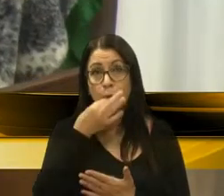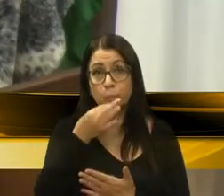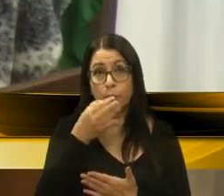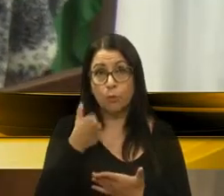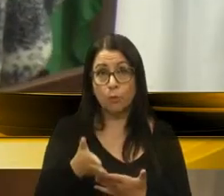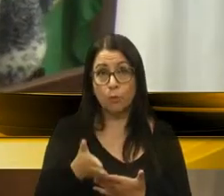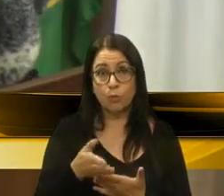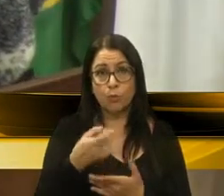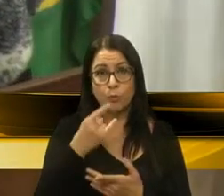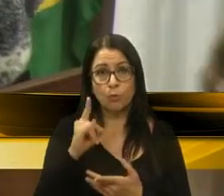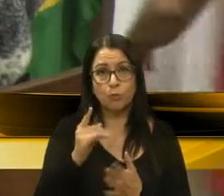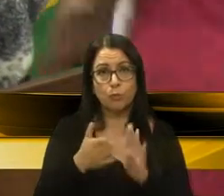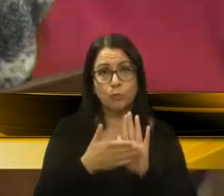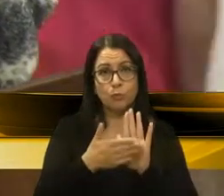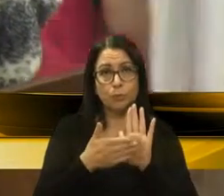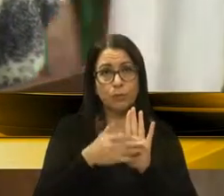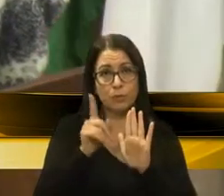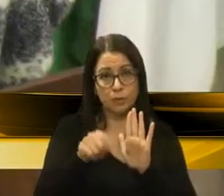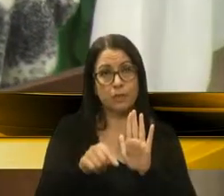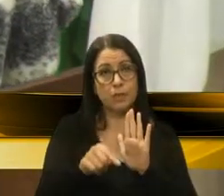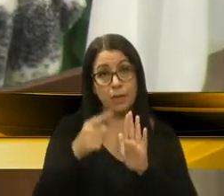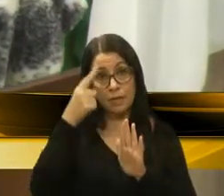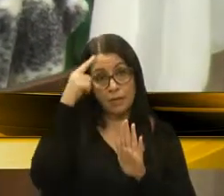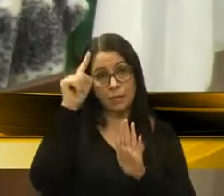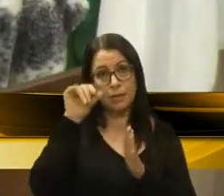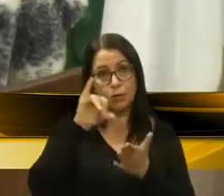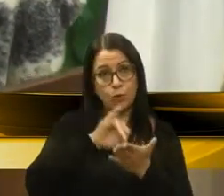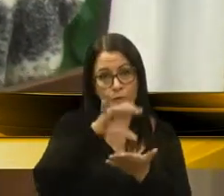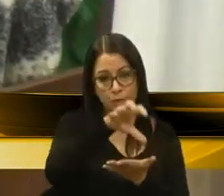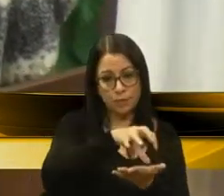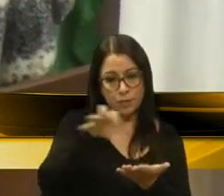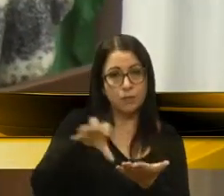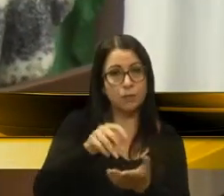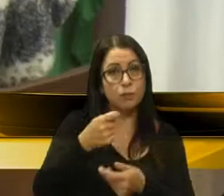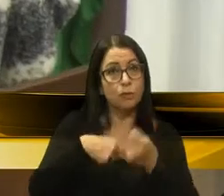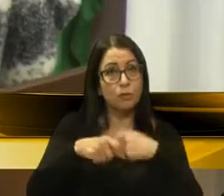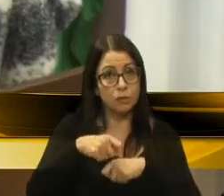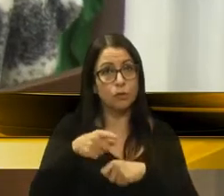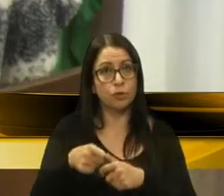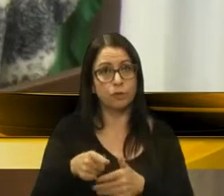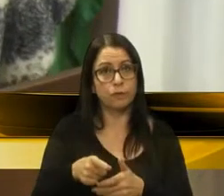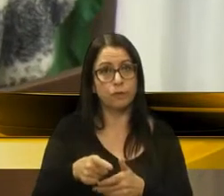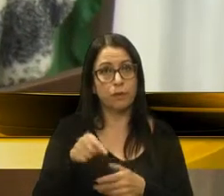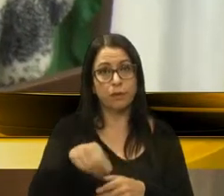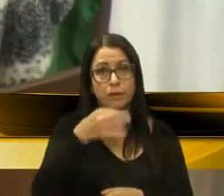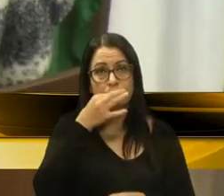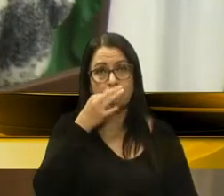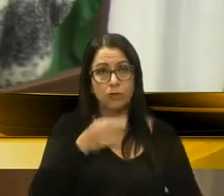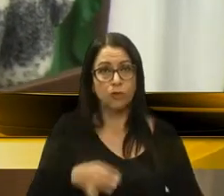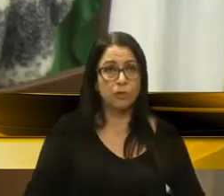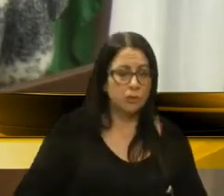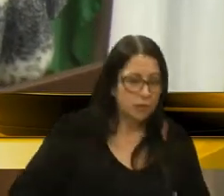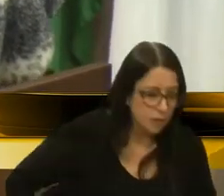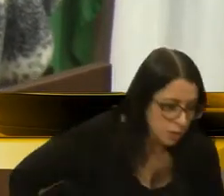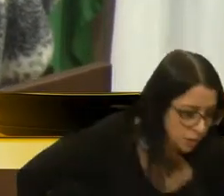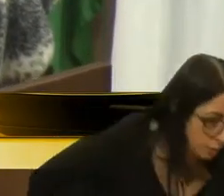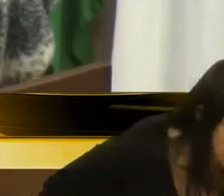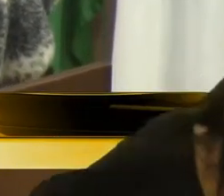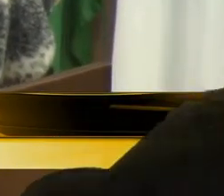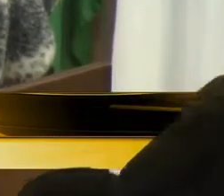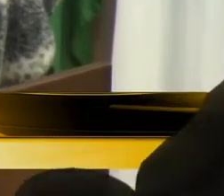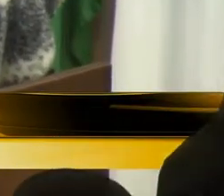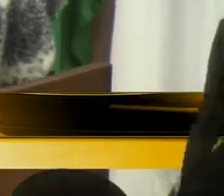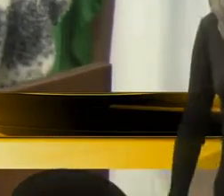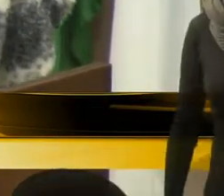atual dessa última proposição, que é a ideia de um centro administrativo em Caxias, até porque, né, gente,